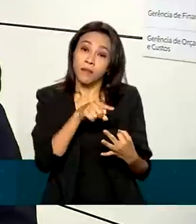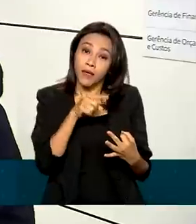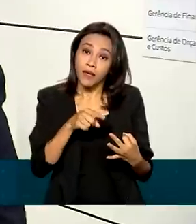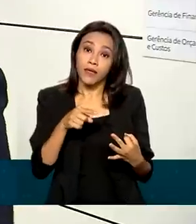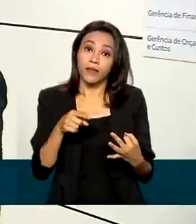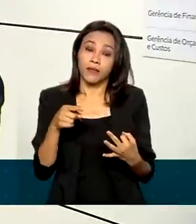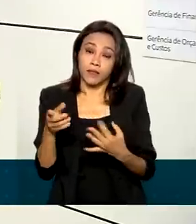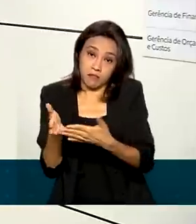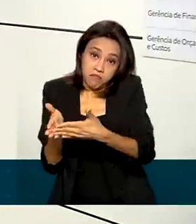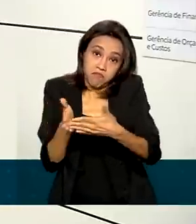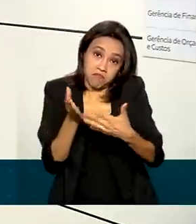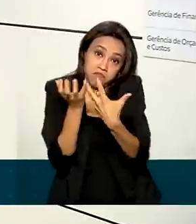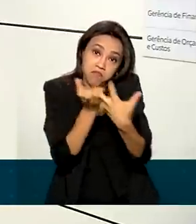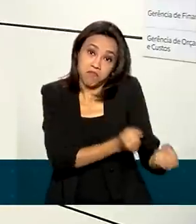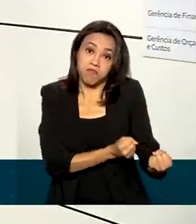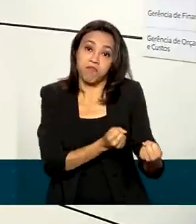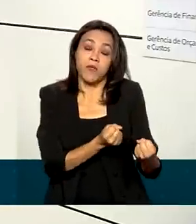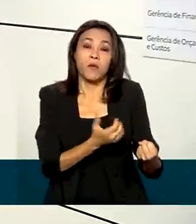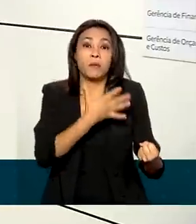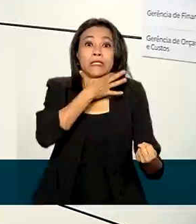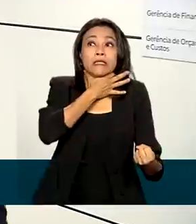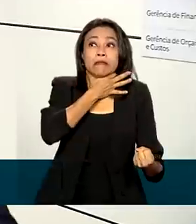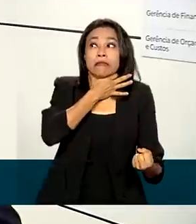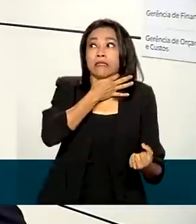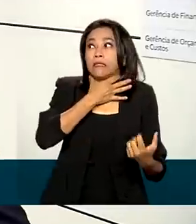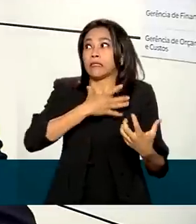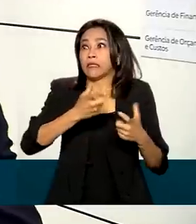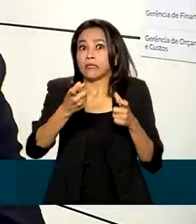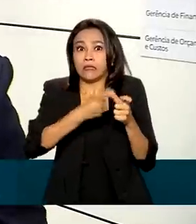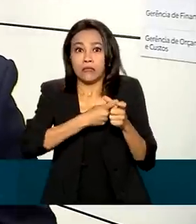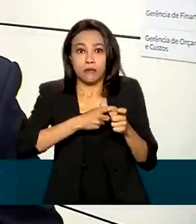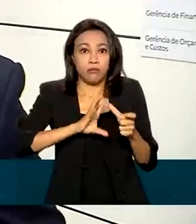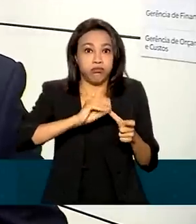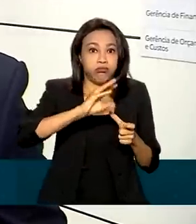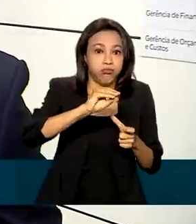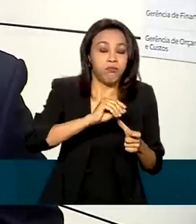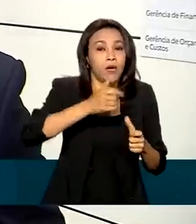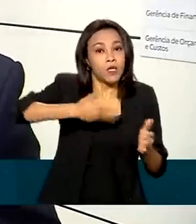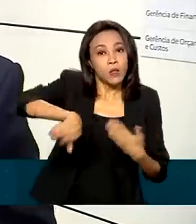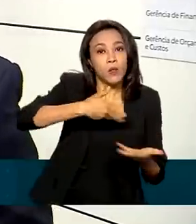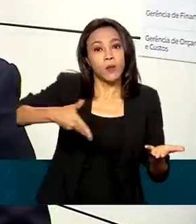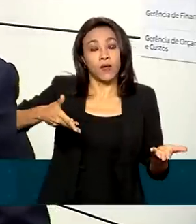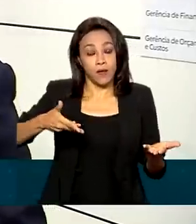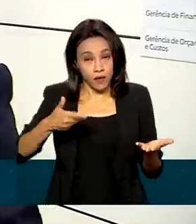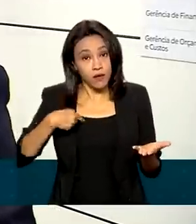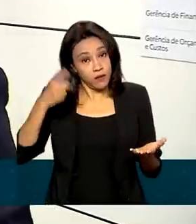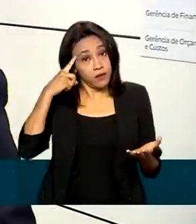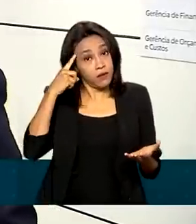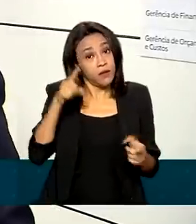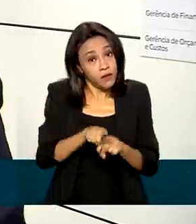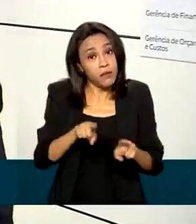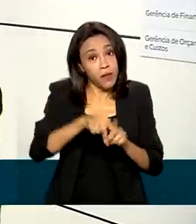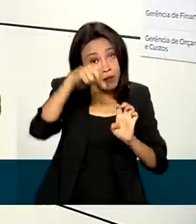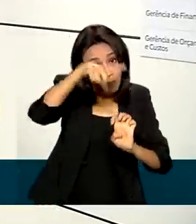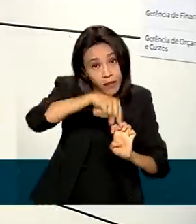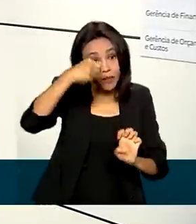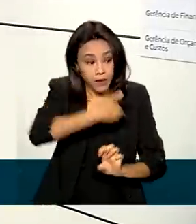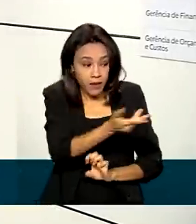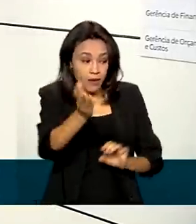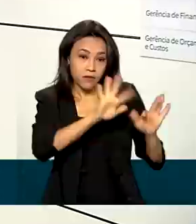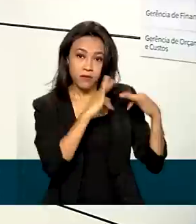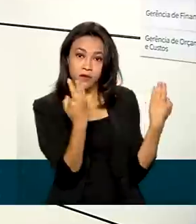empréstimo para trocar uma dívida que tá mais cara para empreender para partir dali a gente consiga que essa famílias